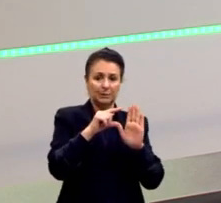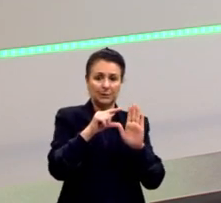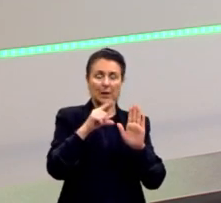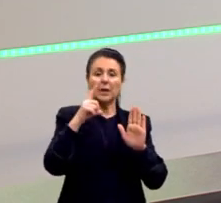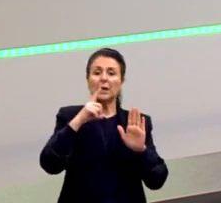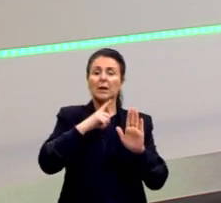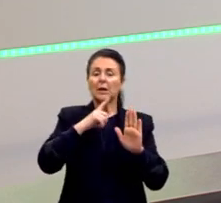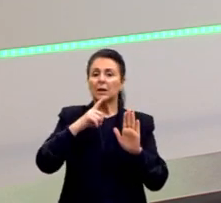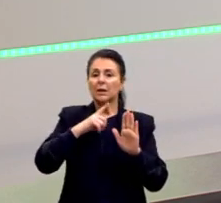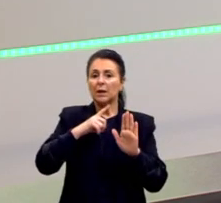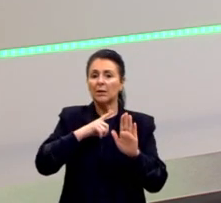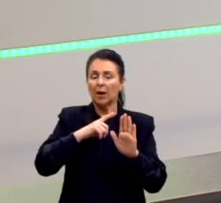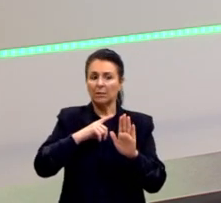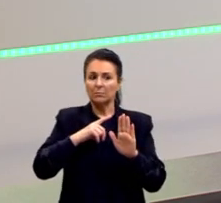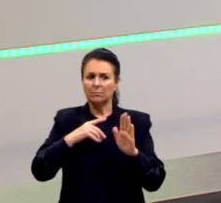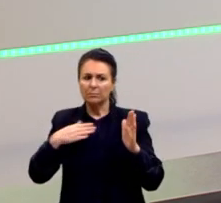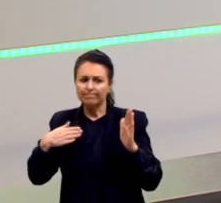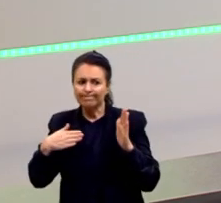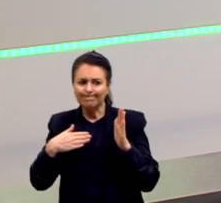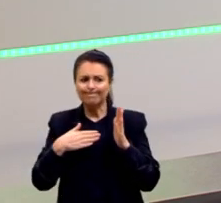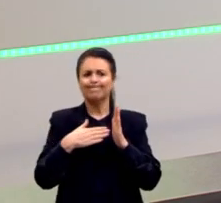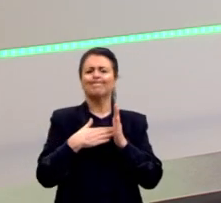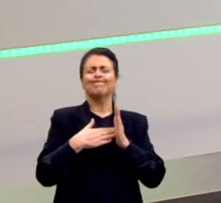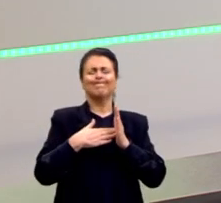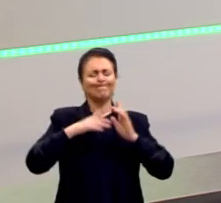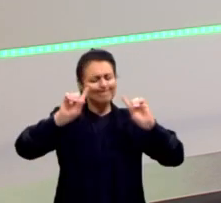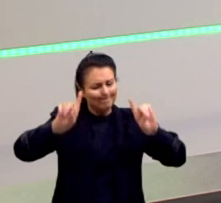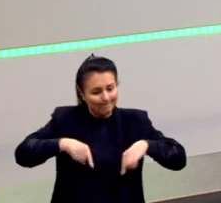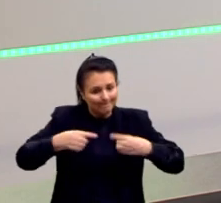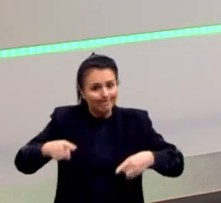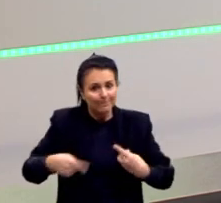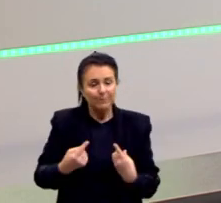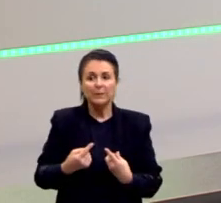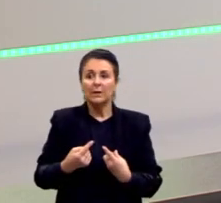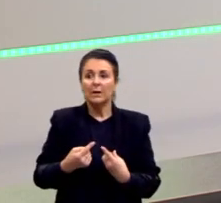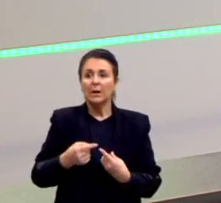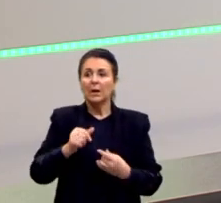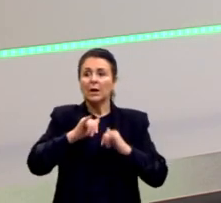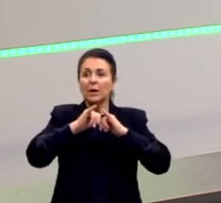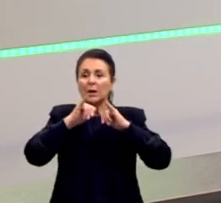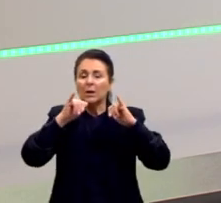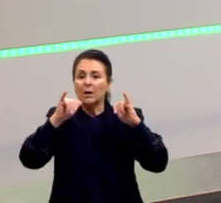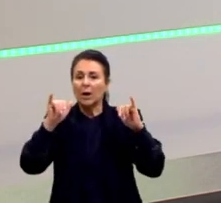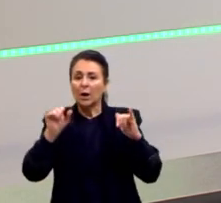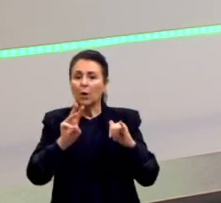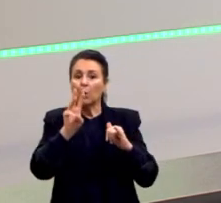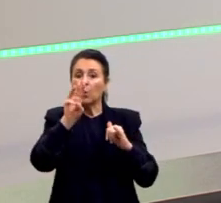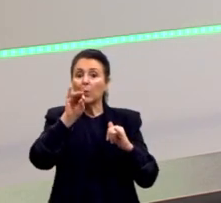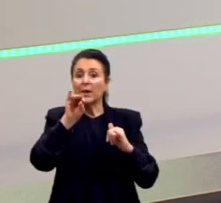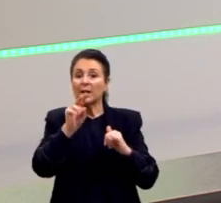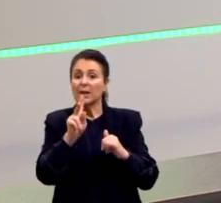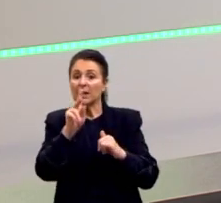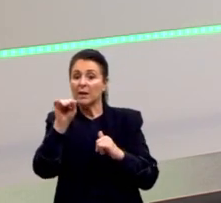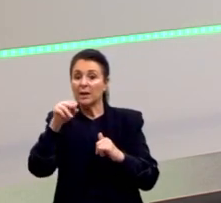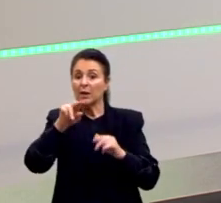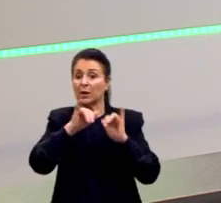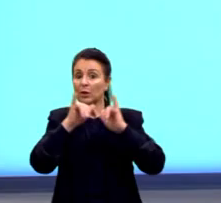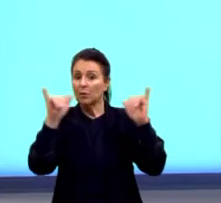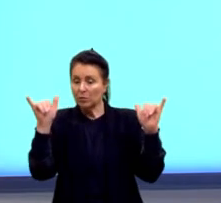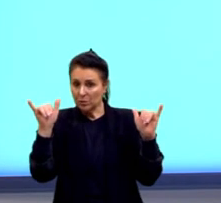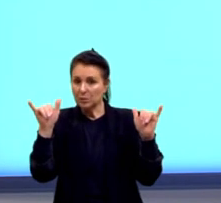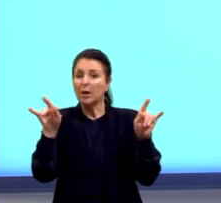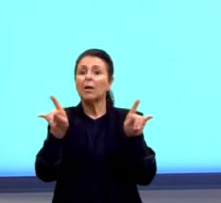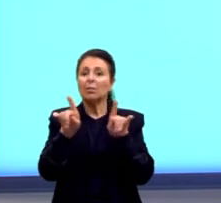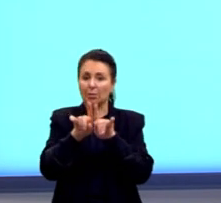apesar de se defrontar com muitos desafios wikinotícias adotará os mesmos princípios chave